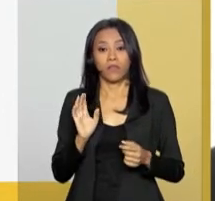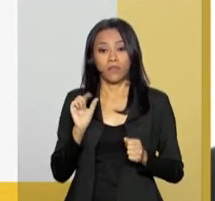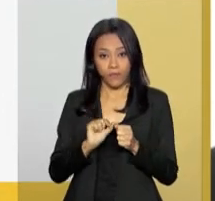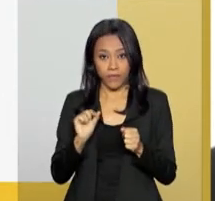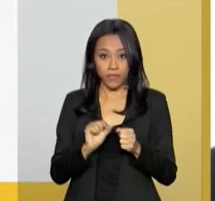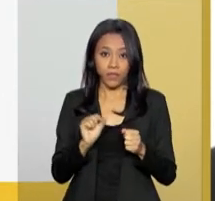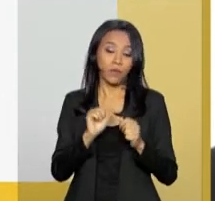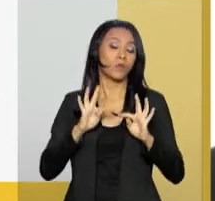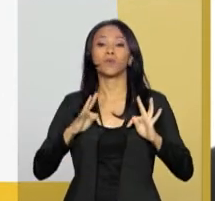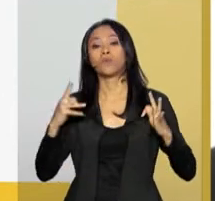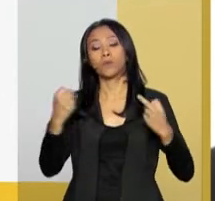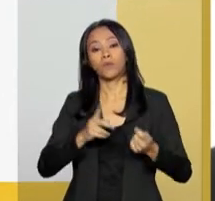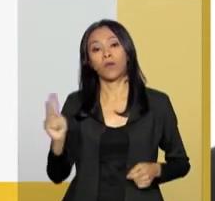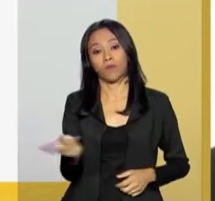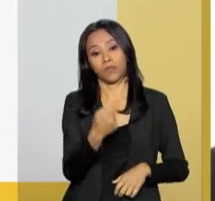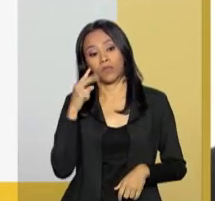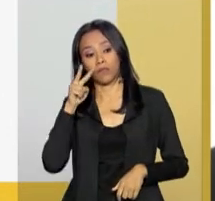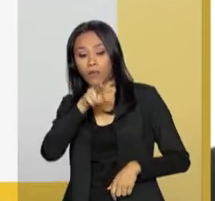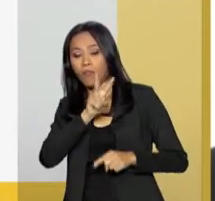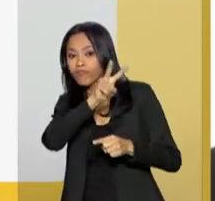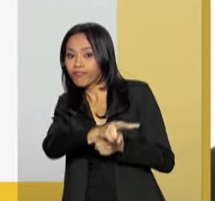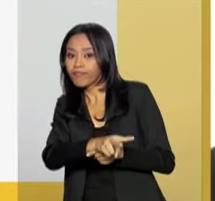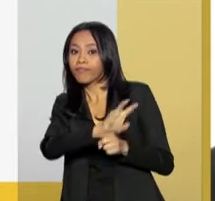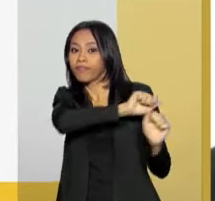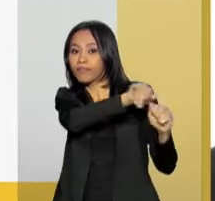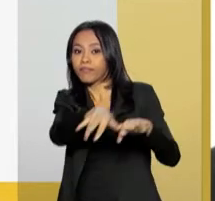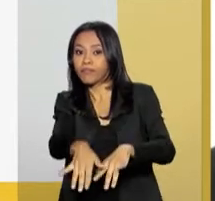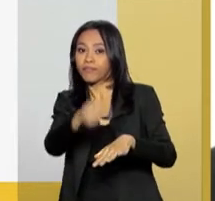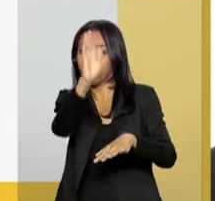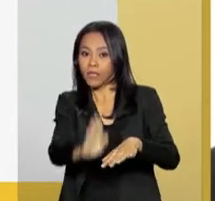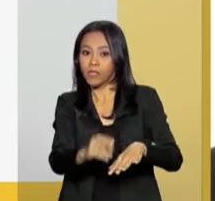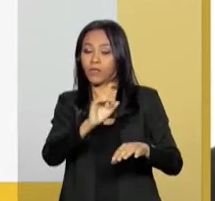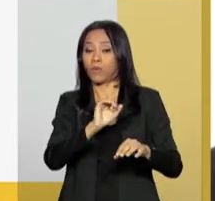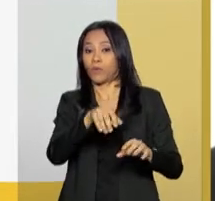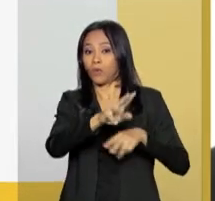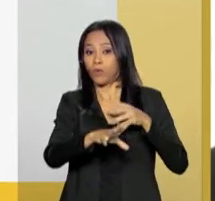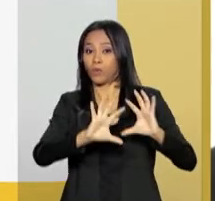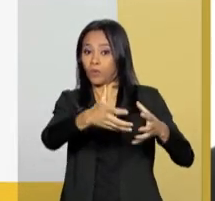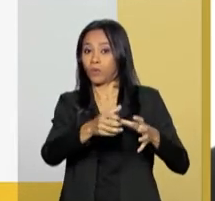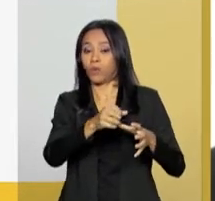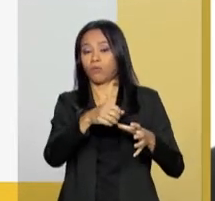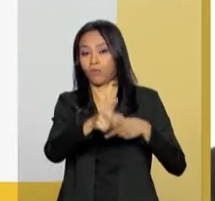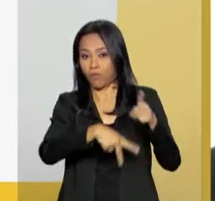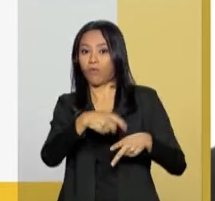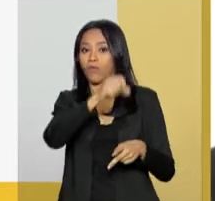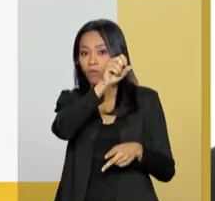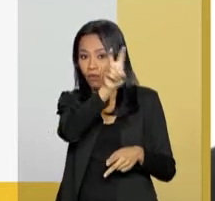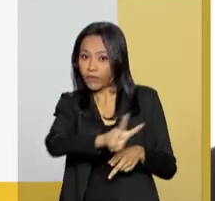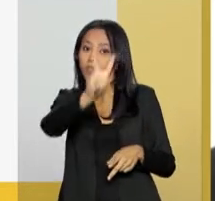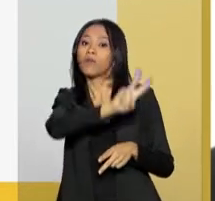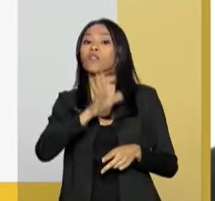o acompanhamento da crise humanitária da imigração venezuelana, cuidando da parte social. Nós já repassamos recursos para o estado